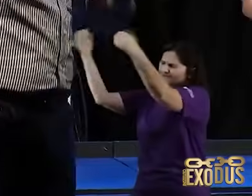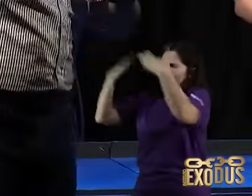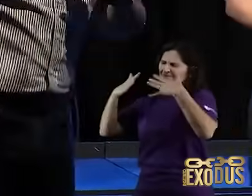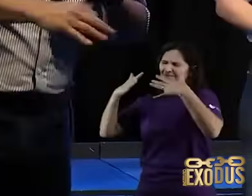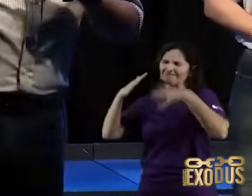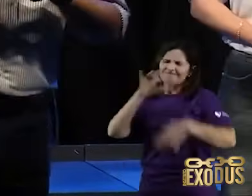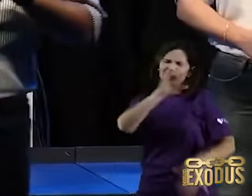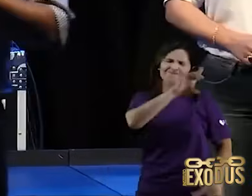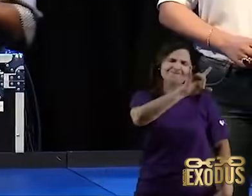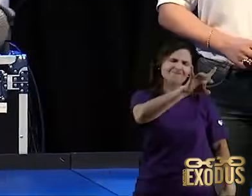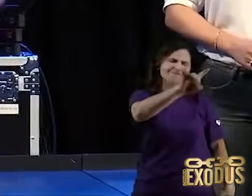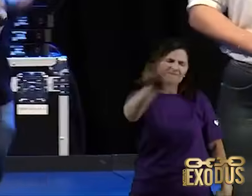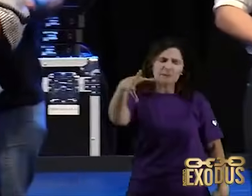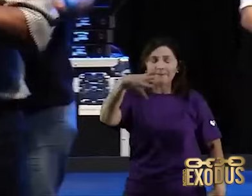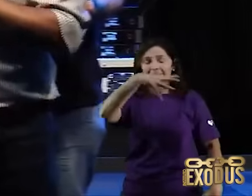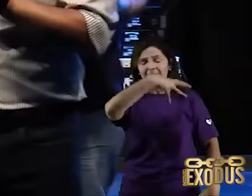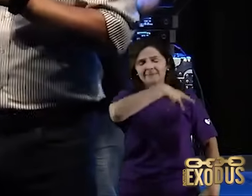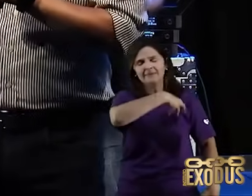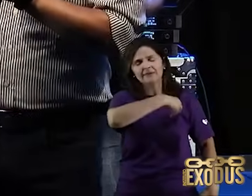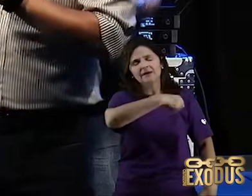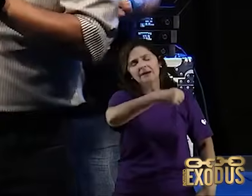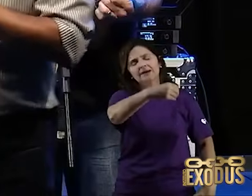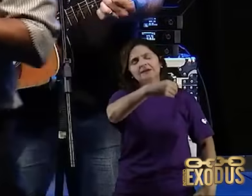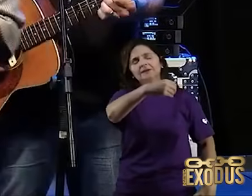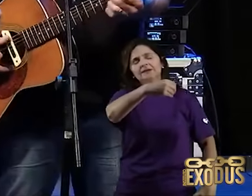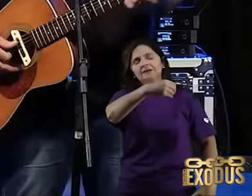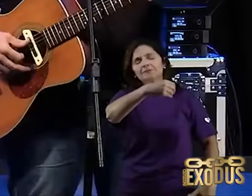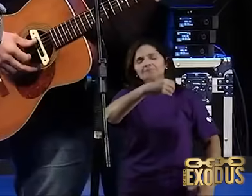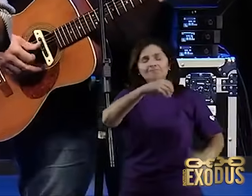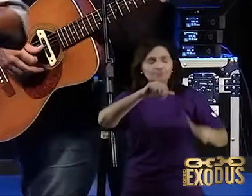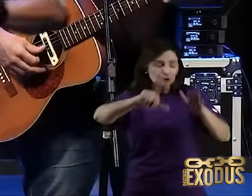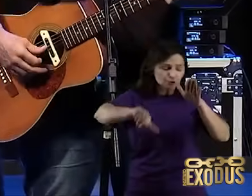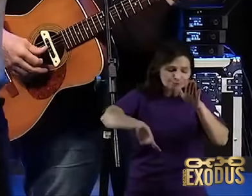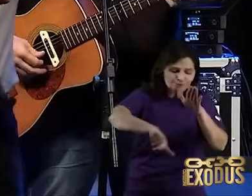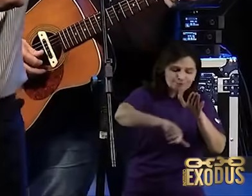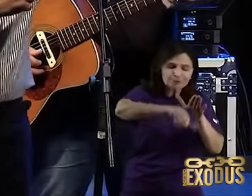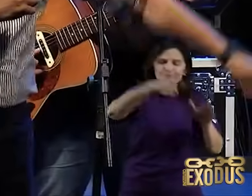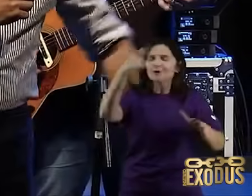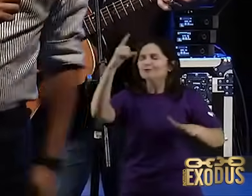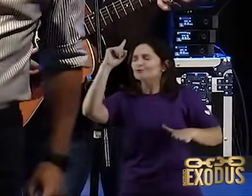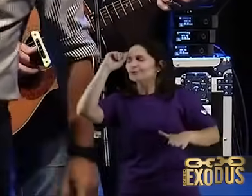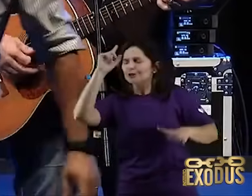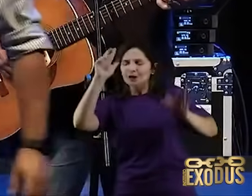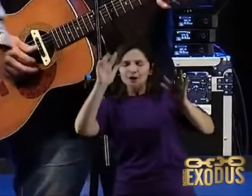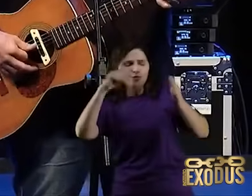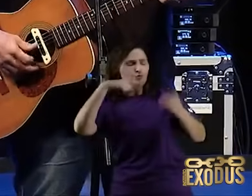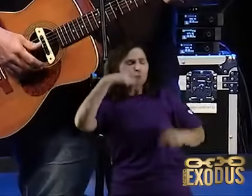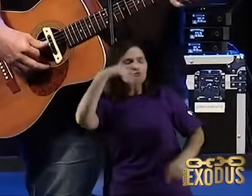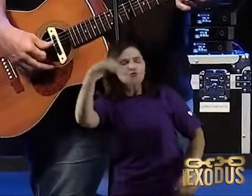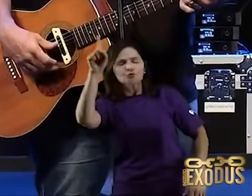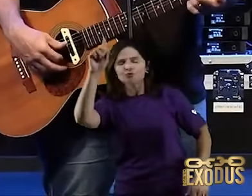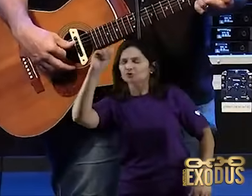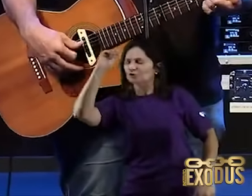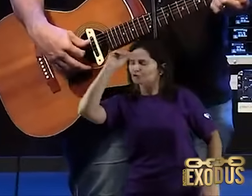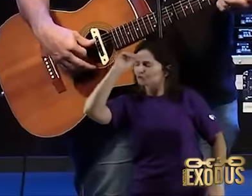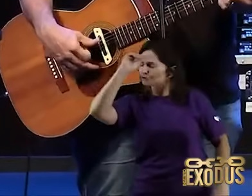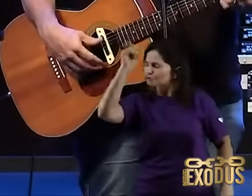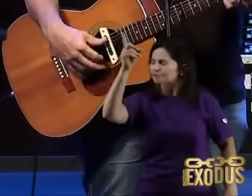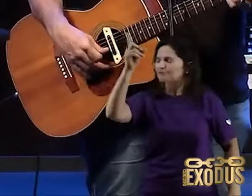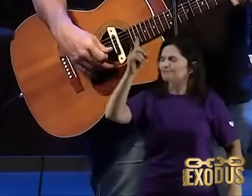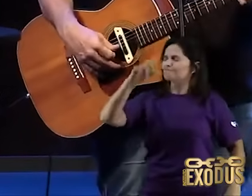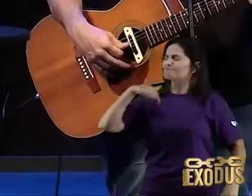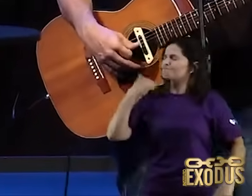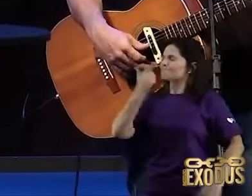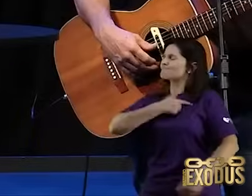cada um dos teus filhos dessas das tuas filhas desde o primeiro dia até o último dia Estamos aguardando o